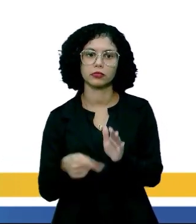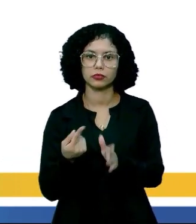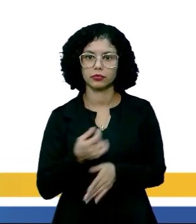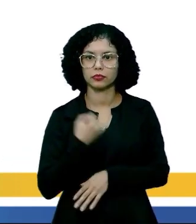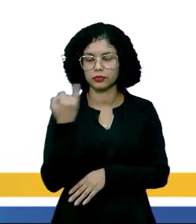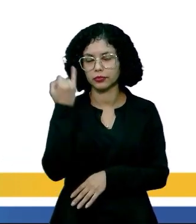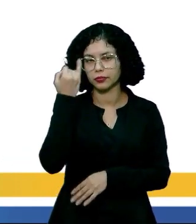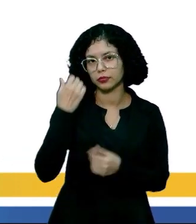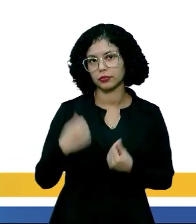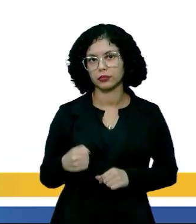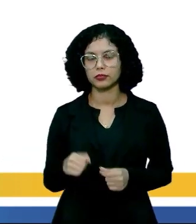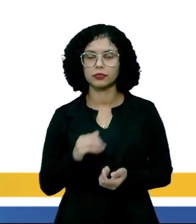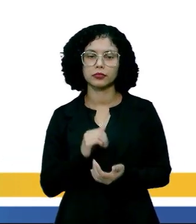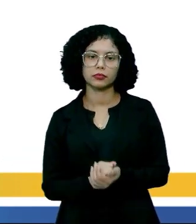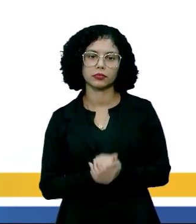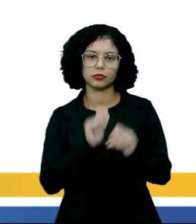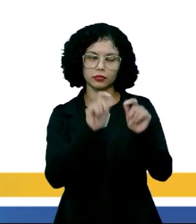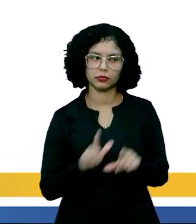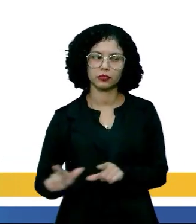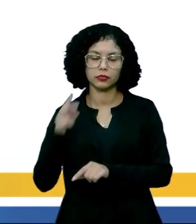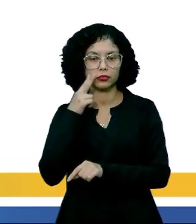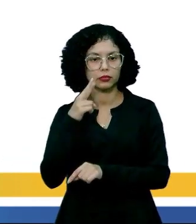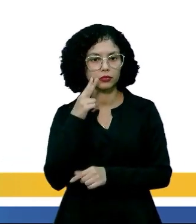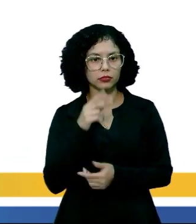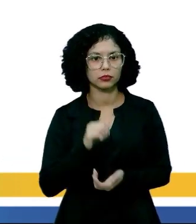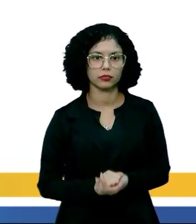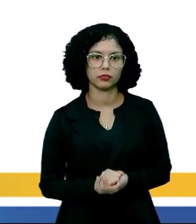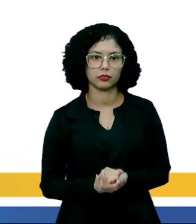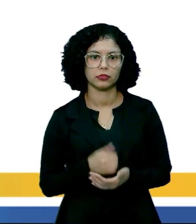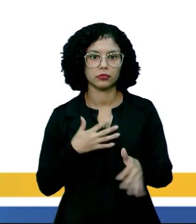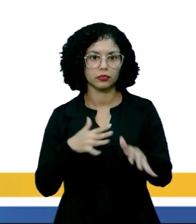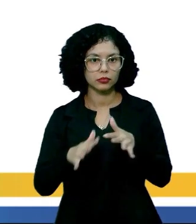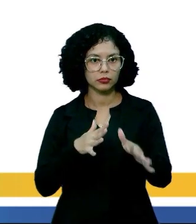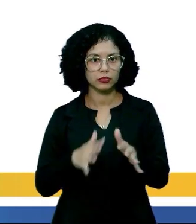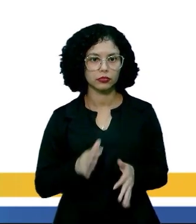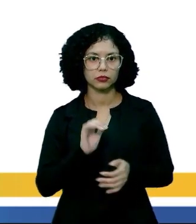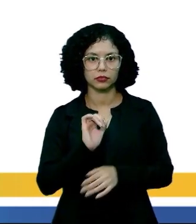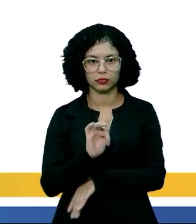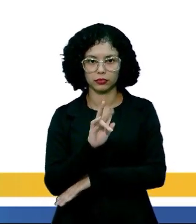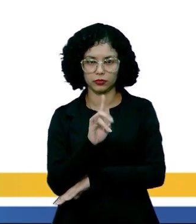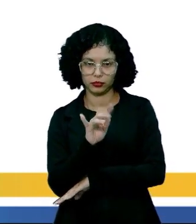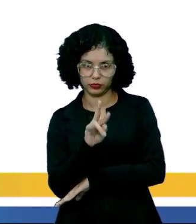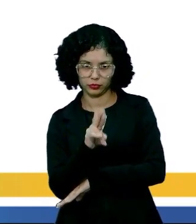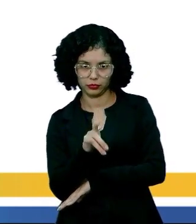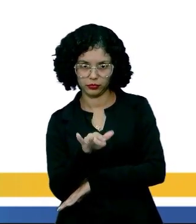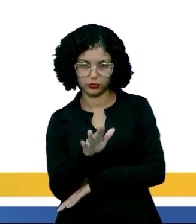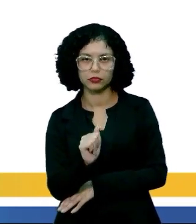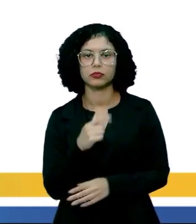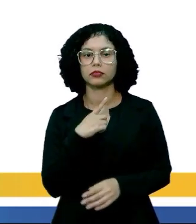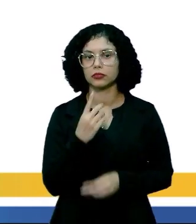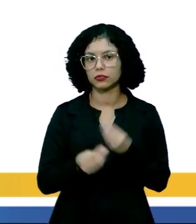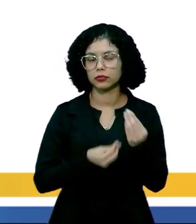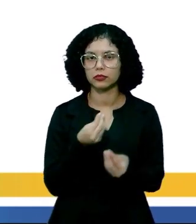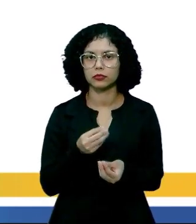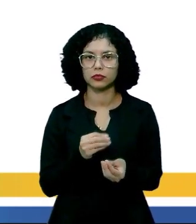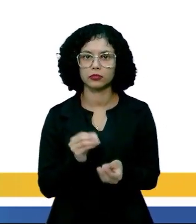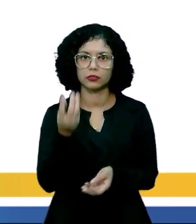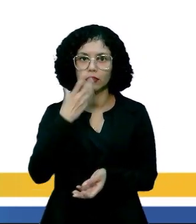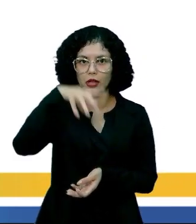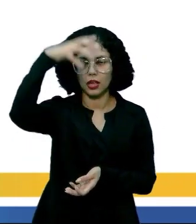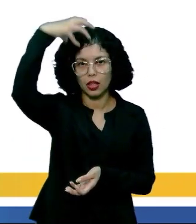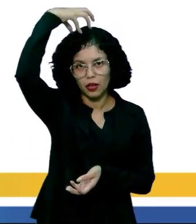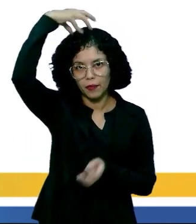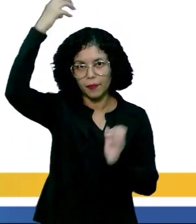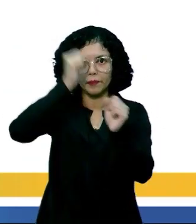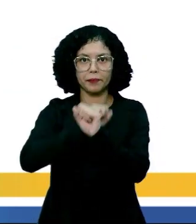das partes mais importantes desse slide aí que a gente está vendo, que é o movimento abolicionista. Então, há um costume de dizer que foi a princesa Isabel